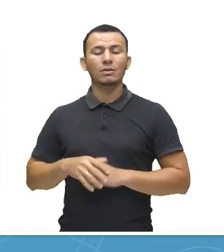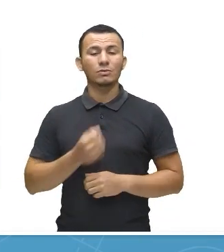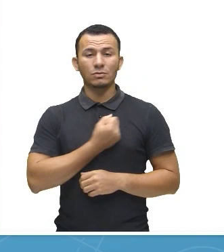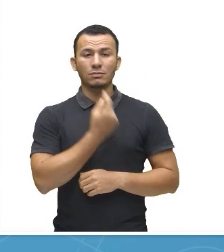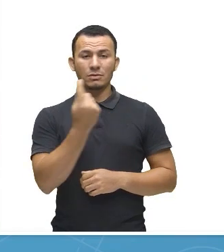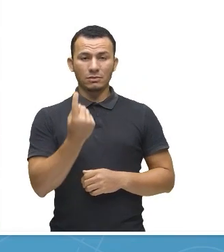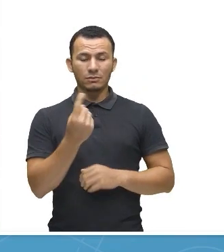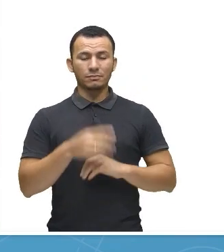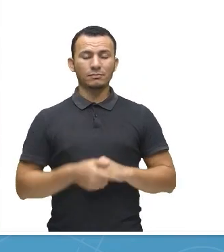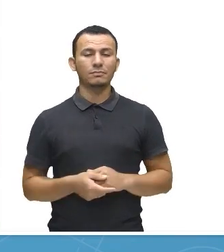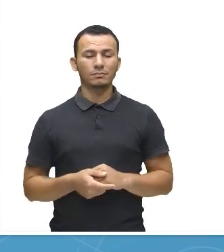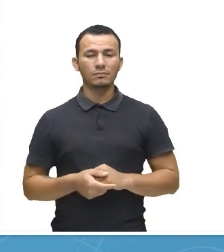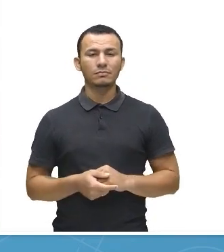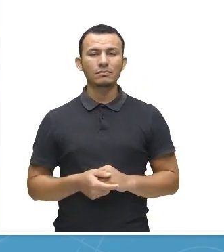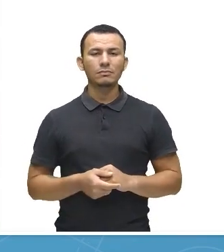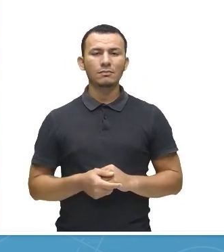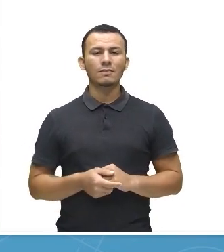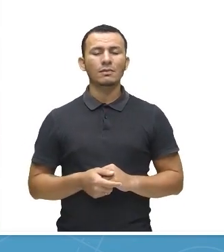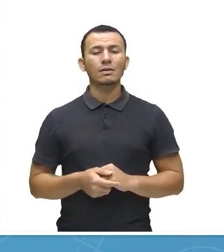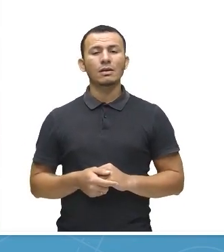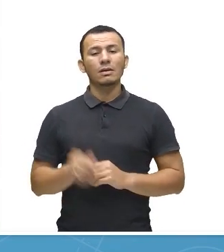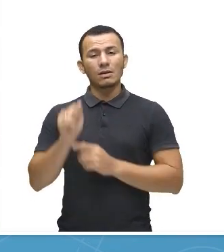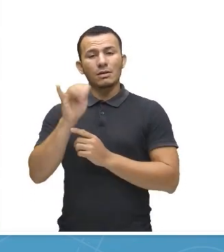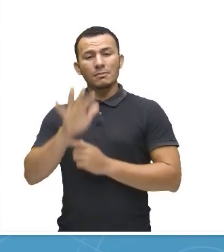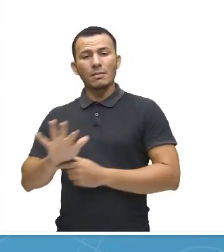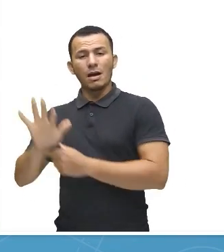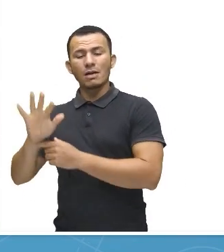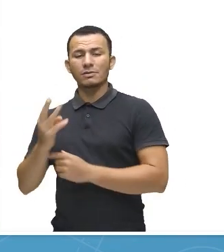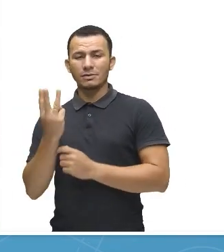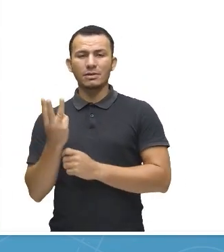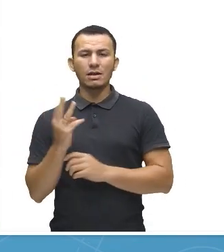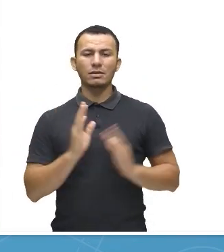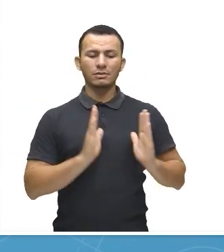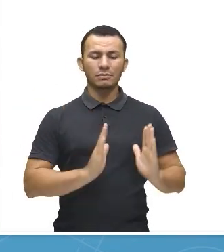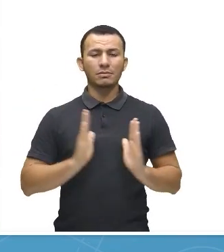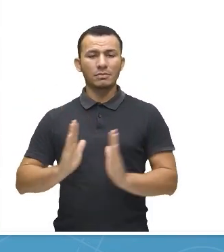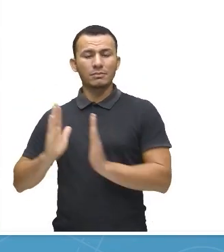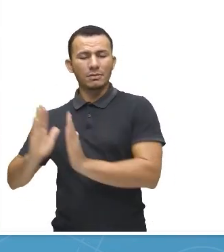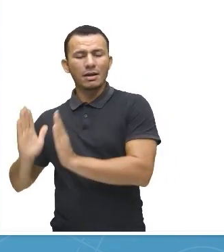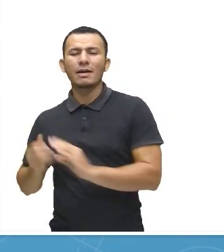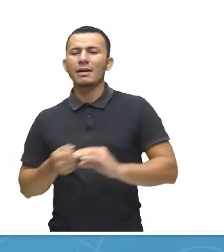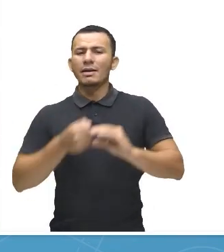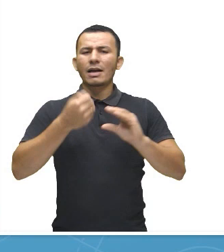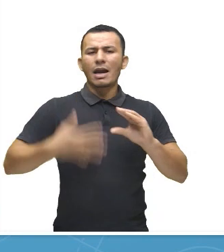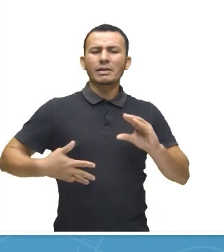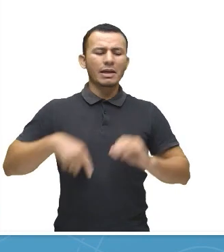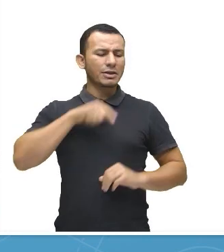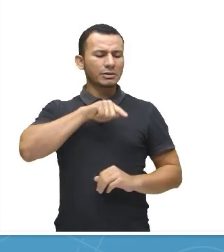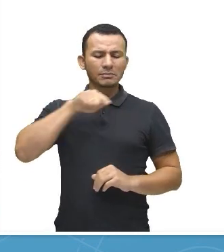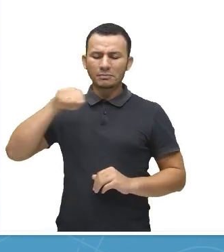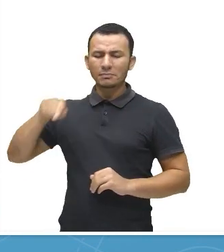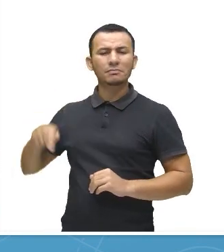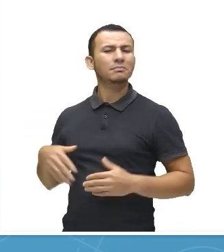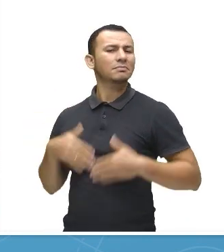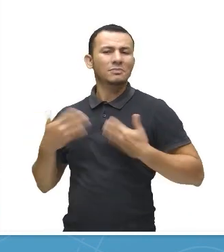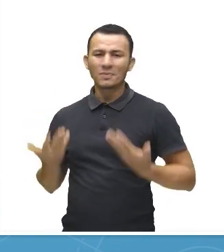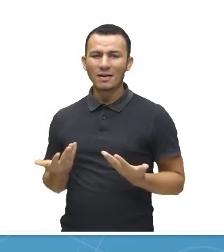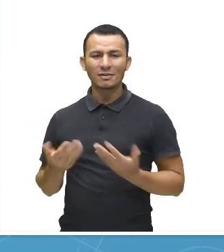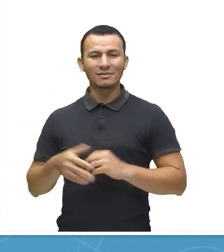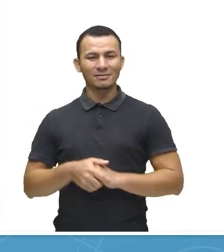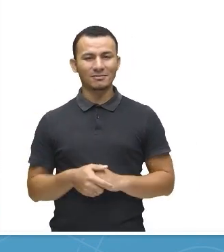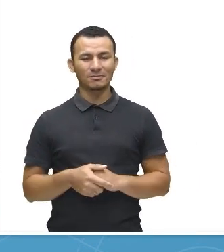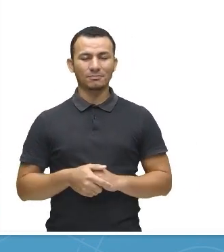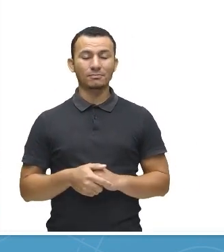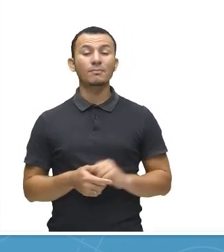1. O que essas imagens, qual é a característica que essas imagens trazem para você? Então, vamos lá para a